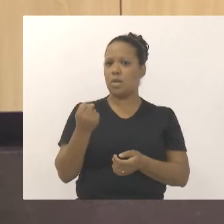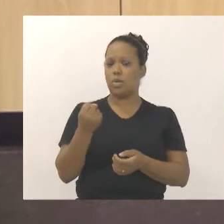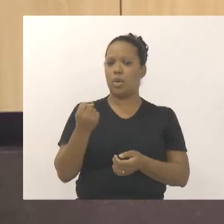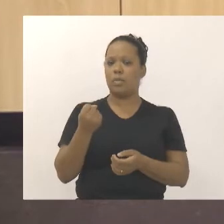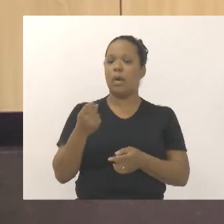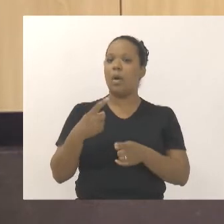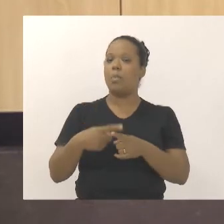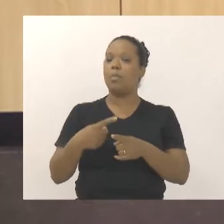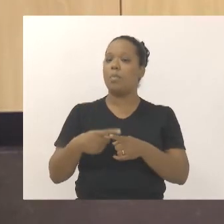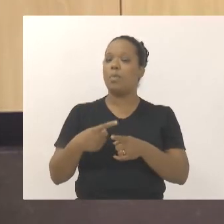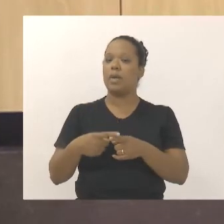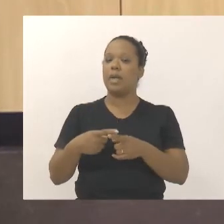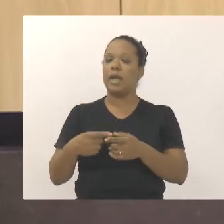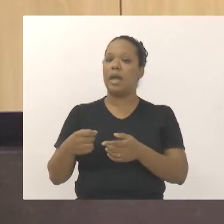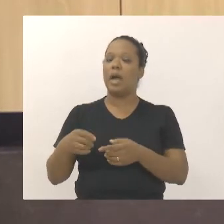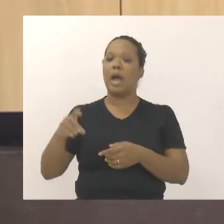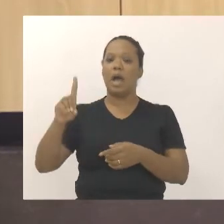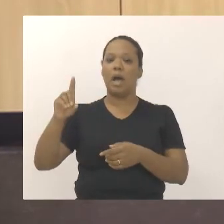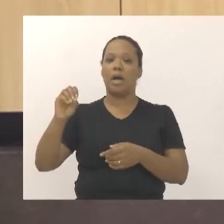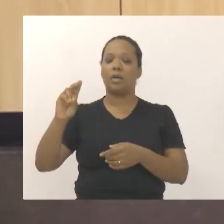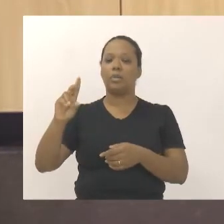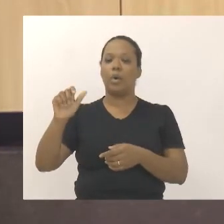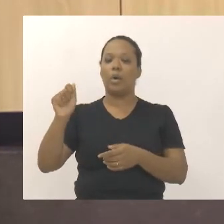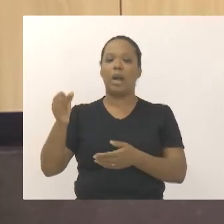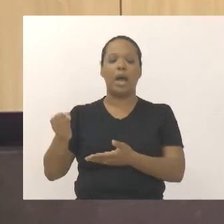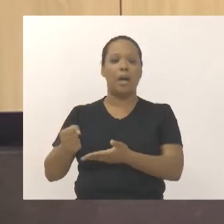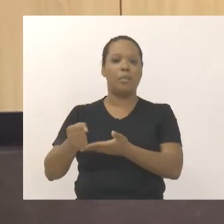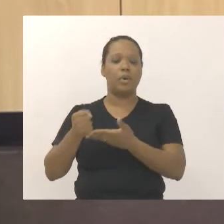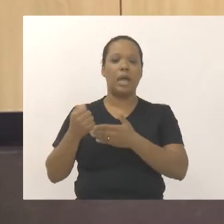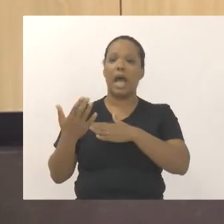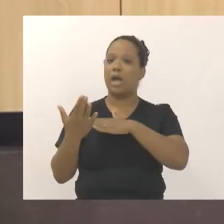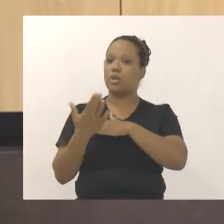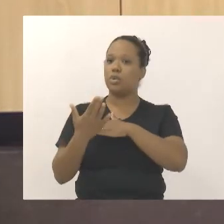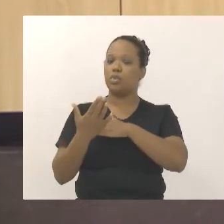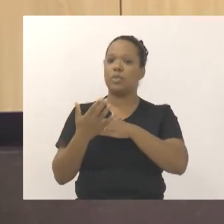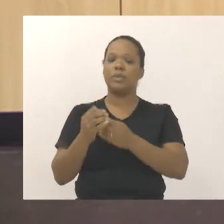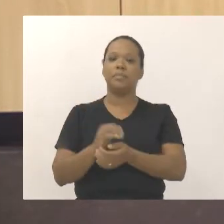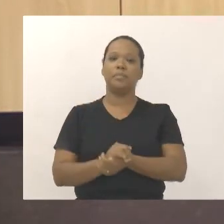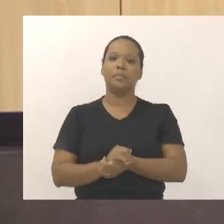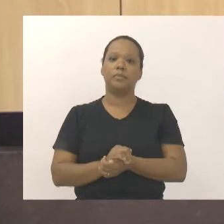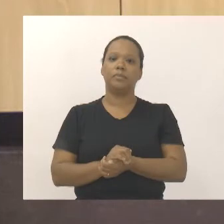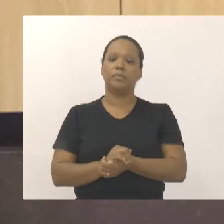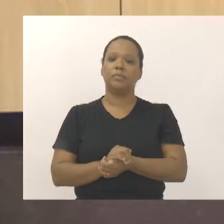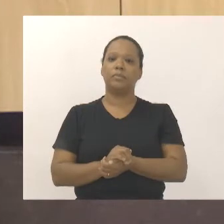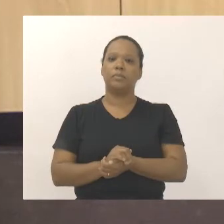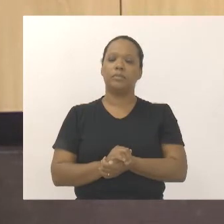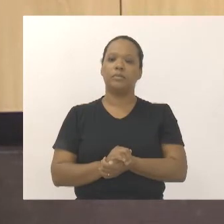do apoio que a doula fornece ao lado da paciente. Eu tive